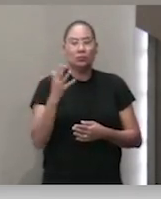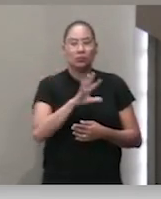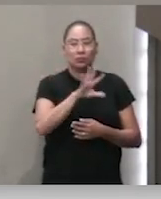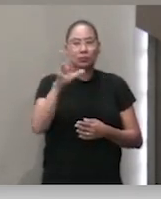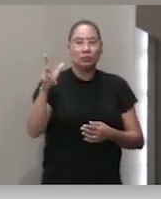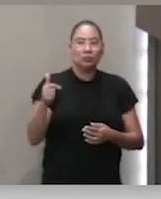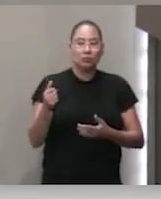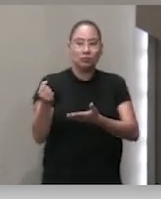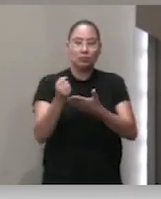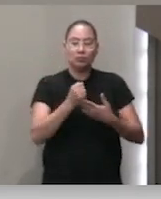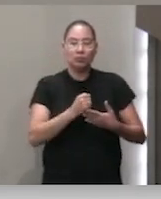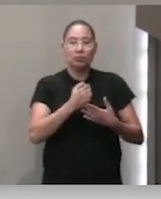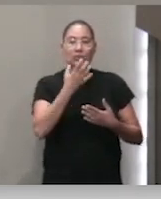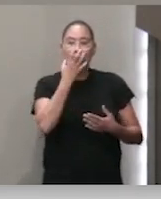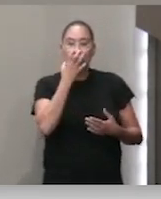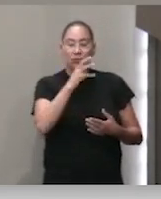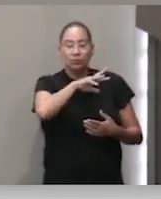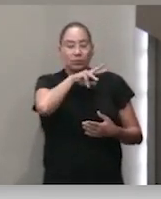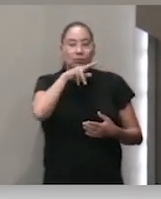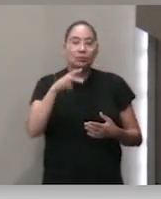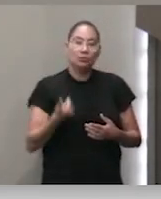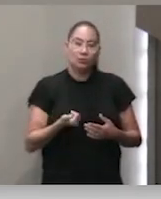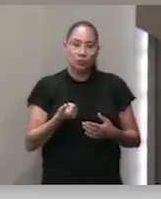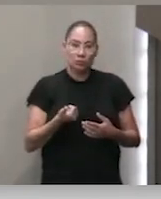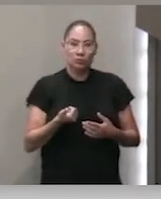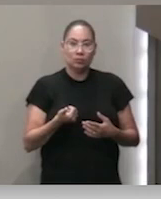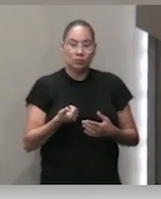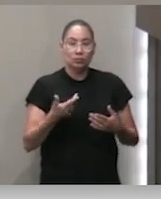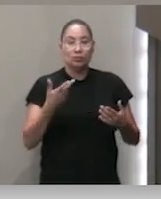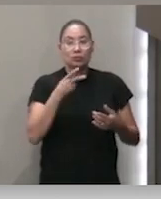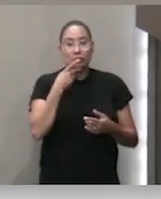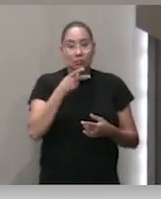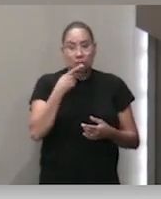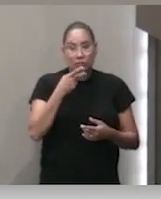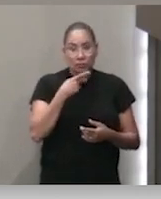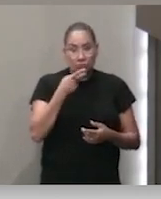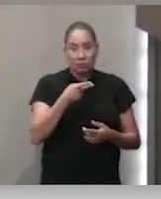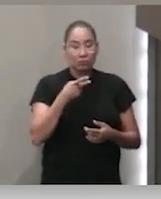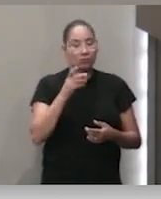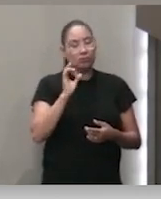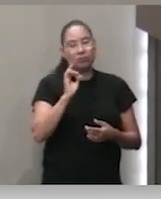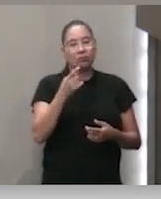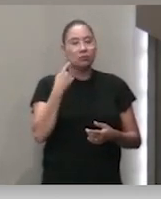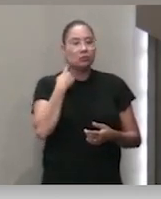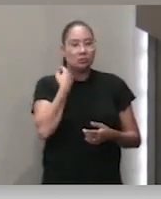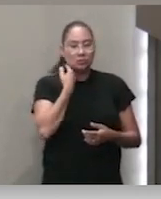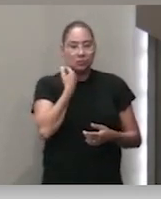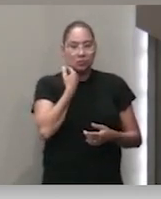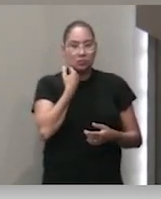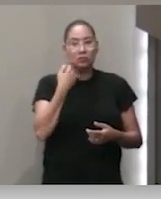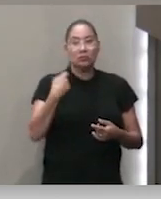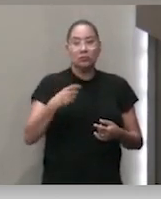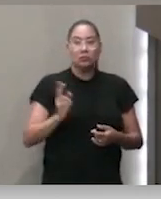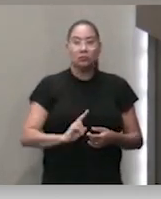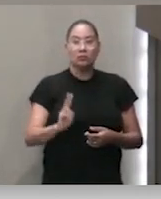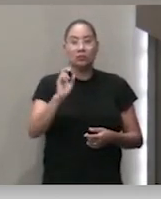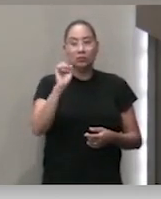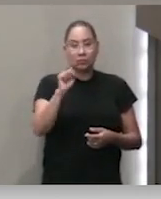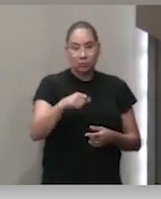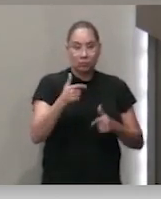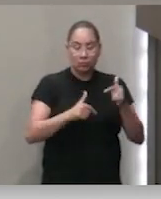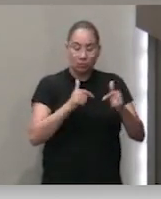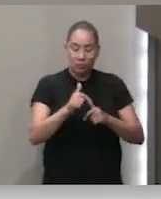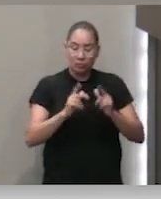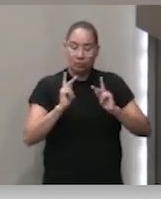causa animal? Quantos a gente movimentou aqui dentro dessa casa? Então, falácia só é falácia. Tem que valorizar, sim, o trabalho das